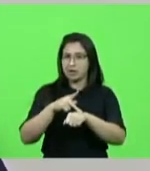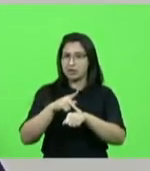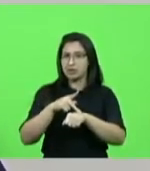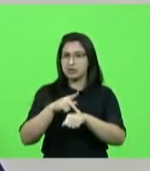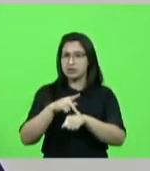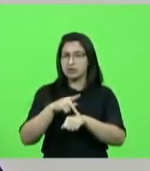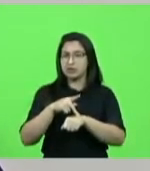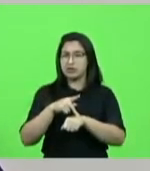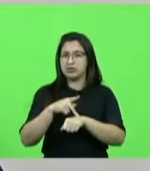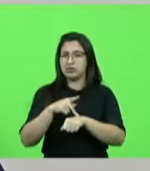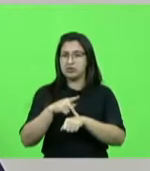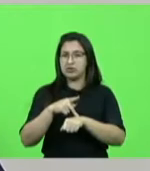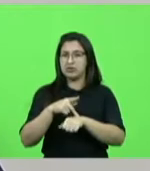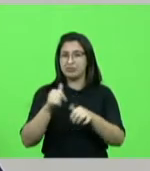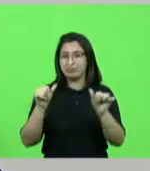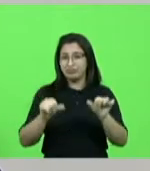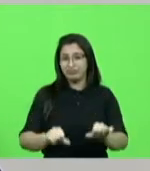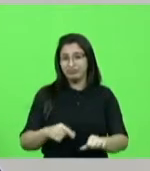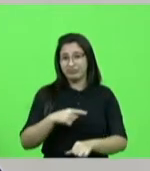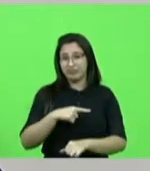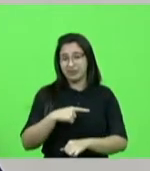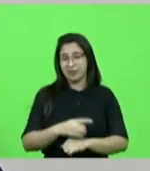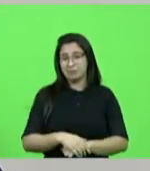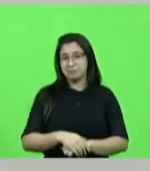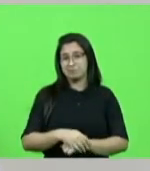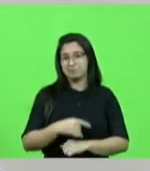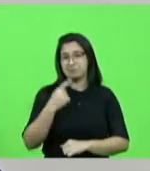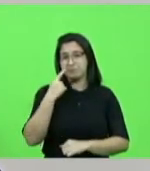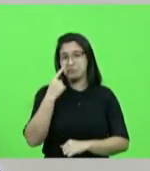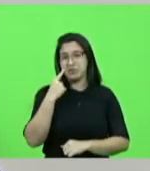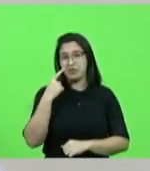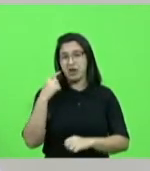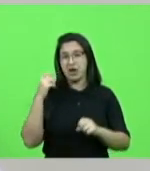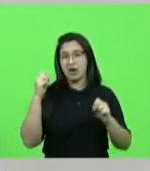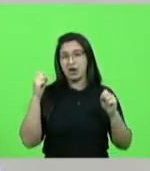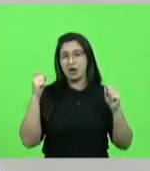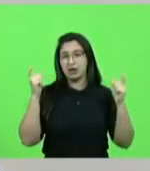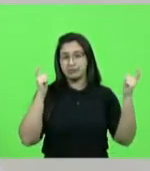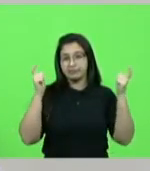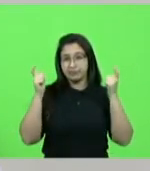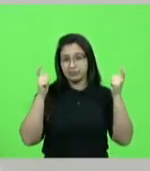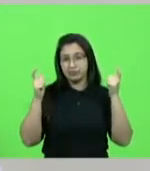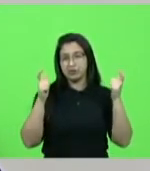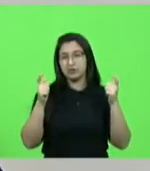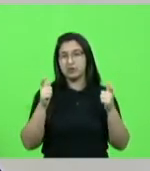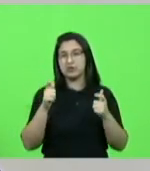Sul. Legal, Chile, Argentina, Colômbia.